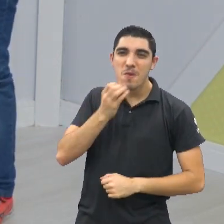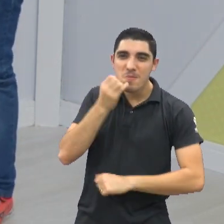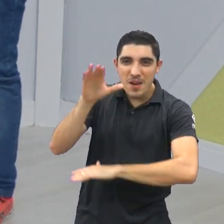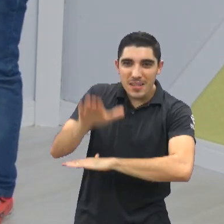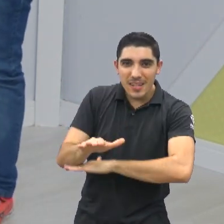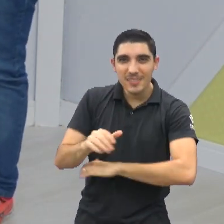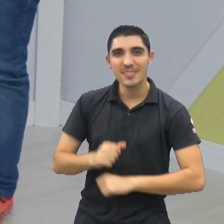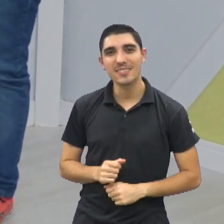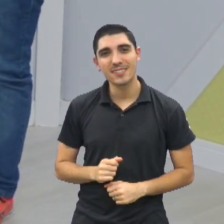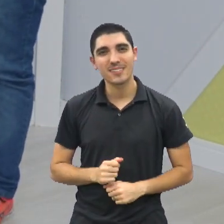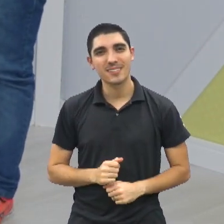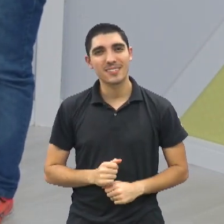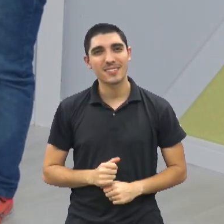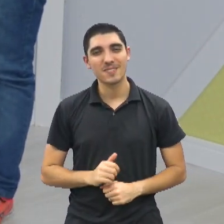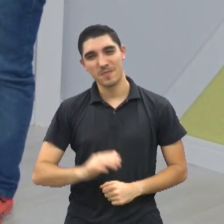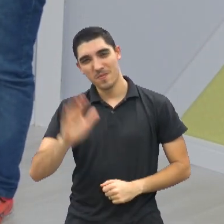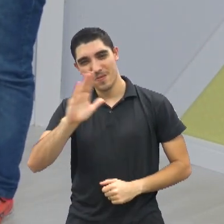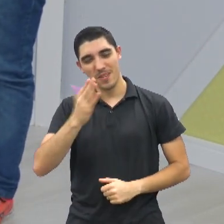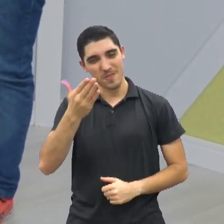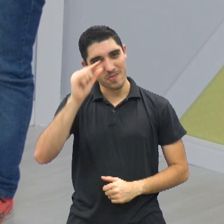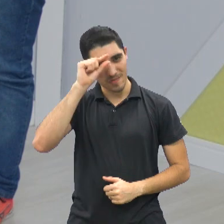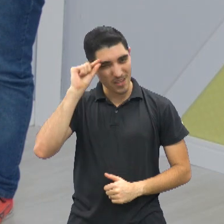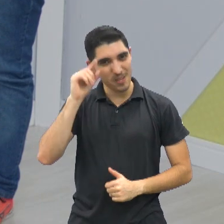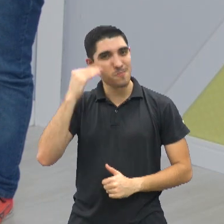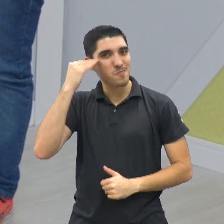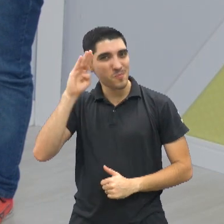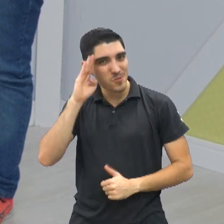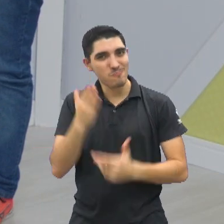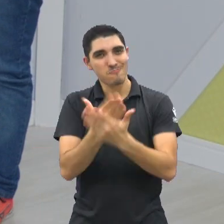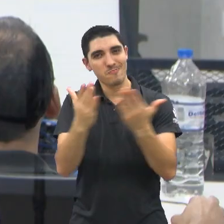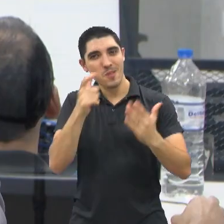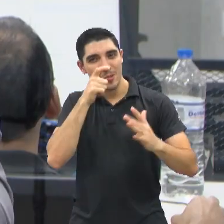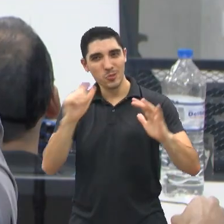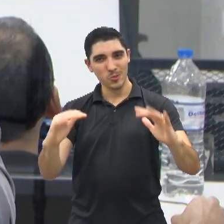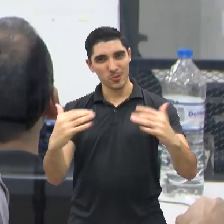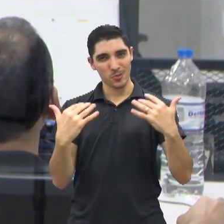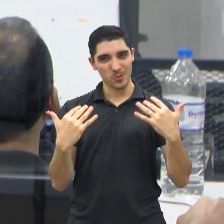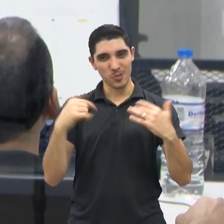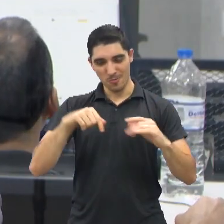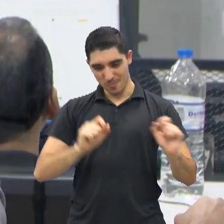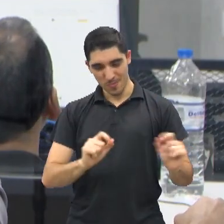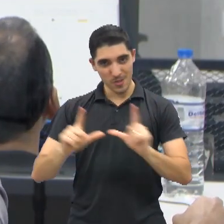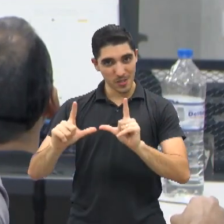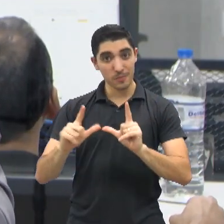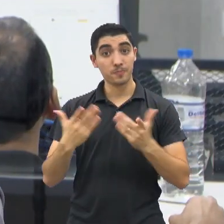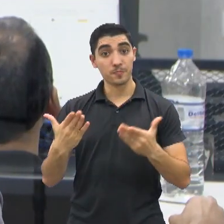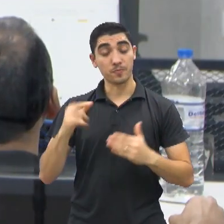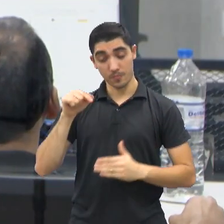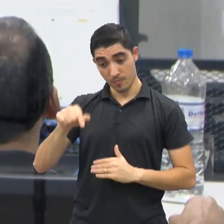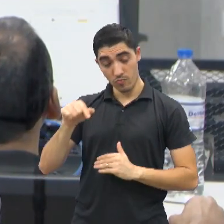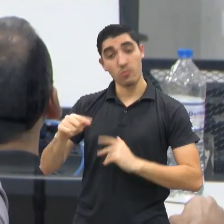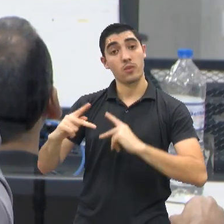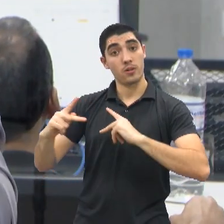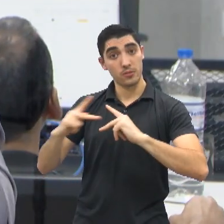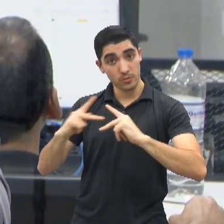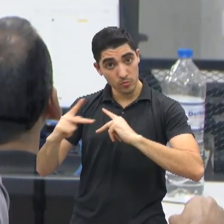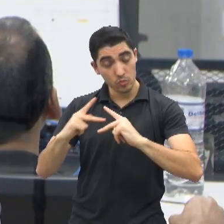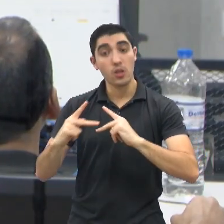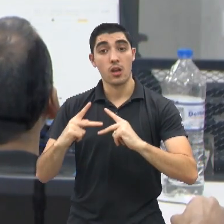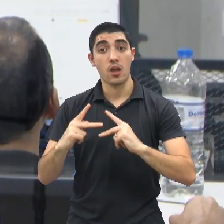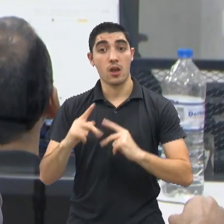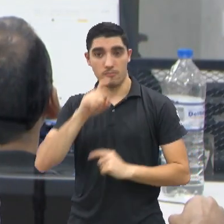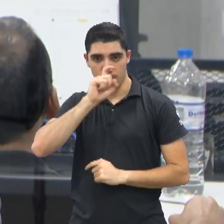olá Vieira Bruno Castilho todos os amigos que acompanham hora do esporte o São José só volta aos Gramados em